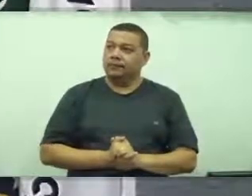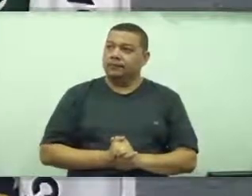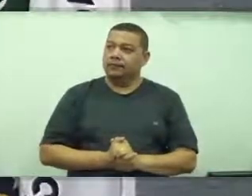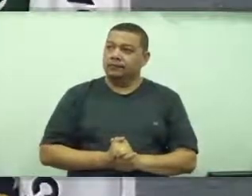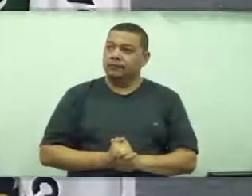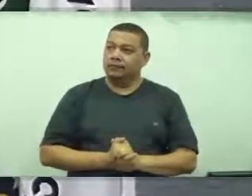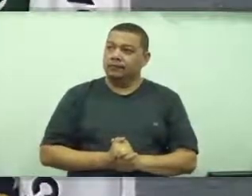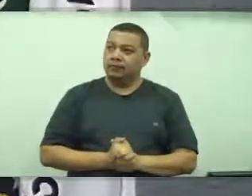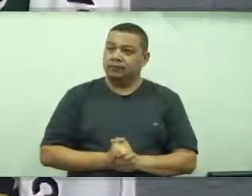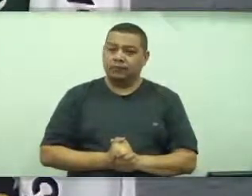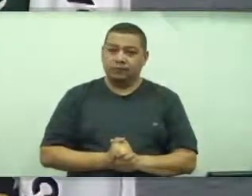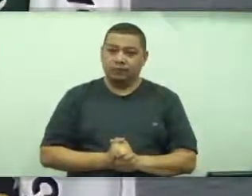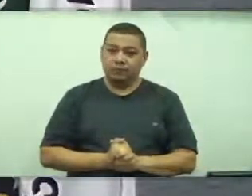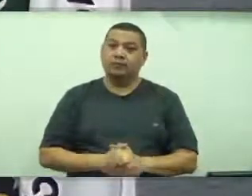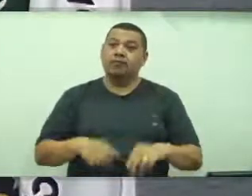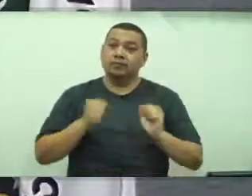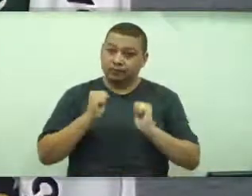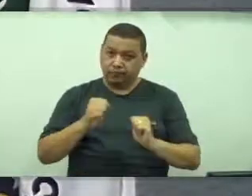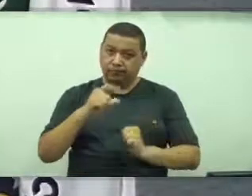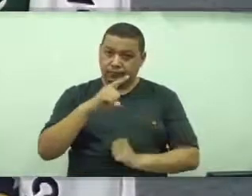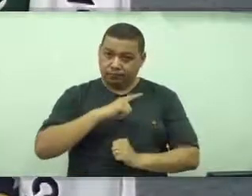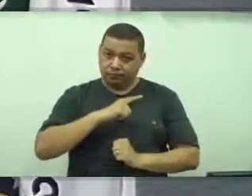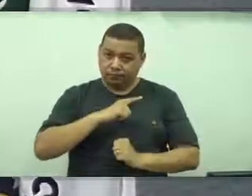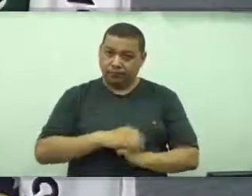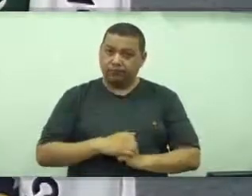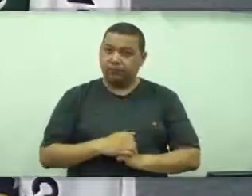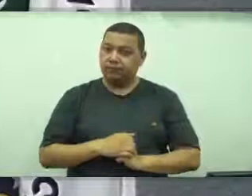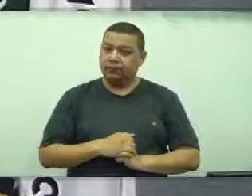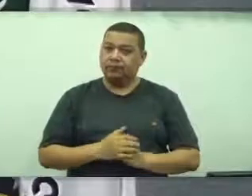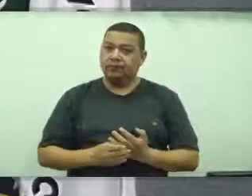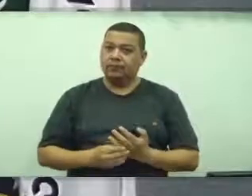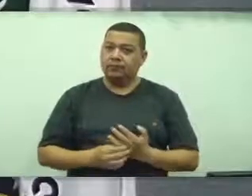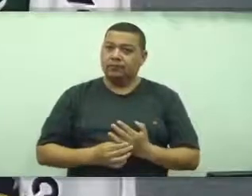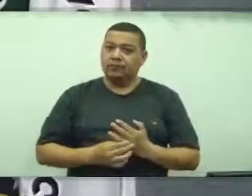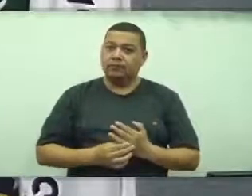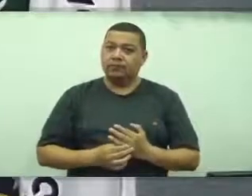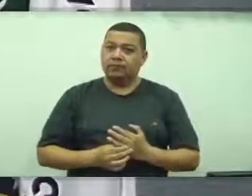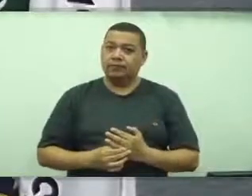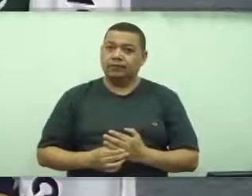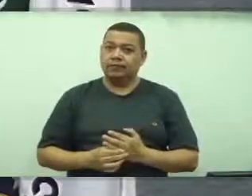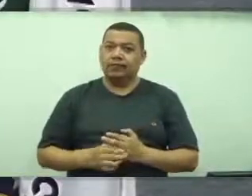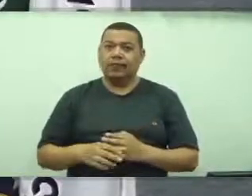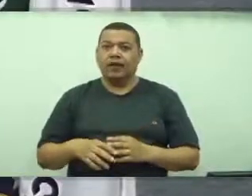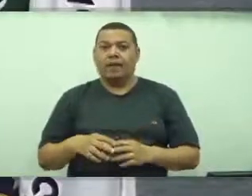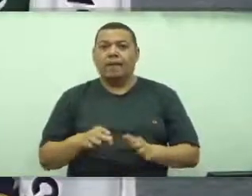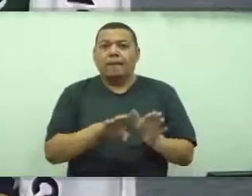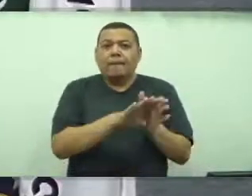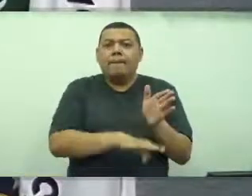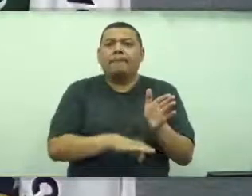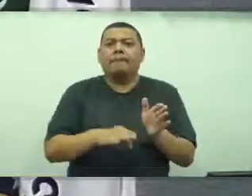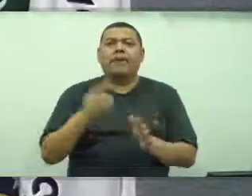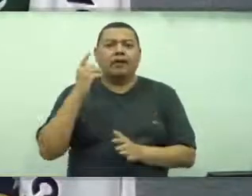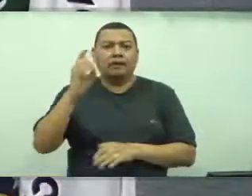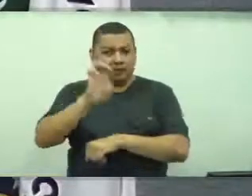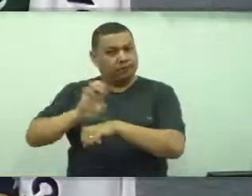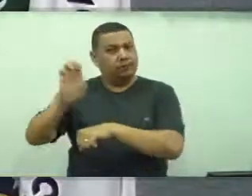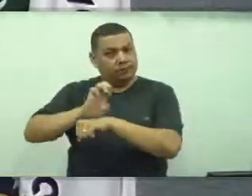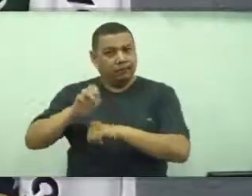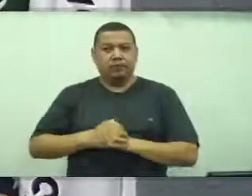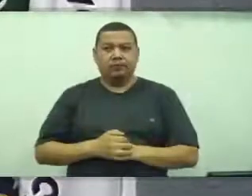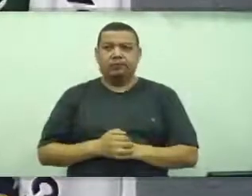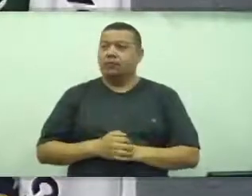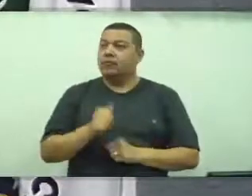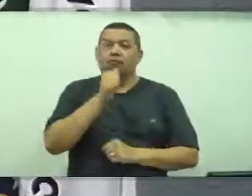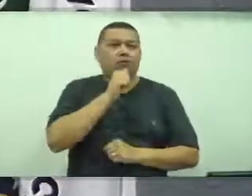que poderia ter tido pelo menos a metade dos deputados que compõem essa região, né? E não